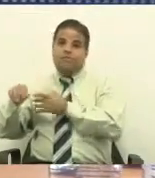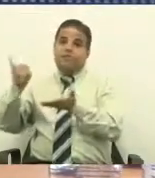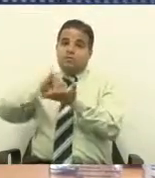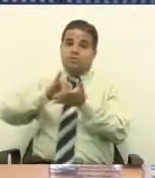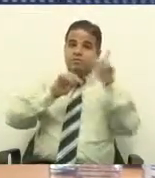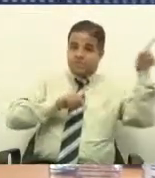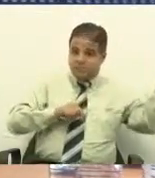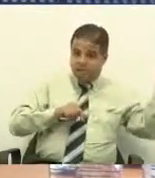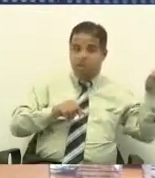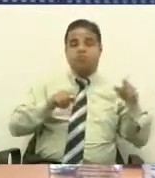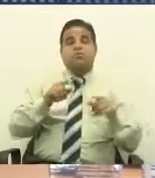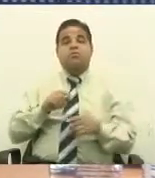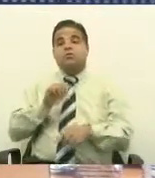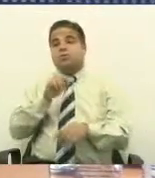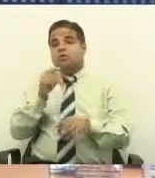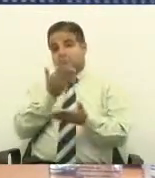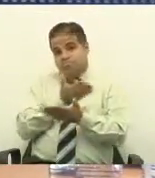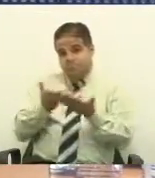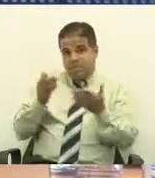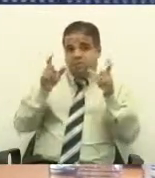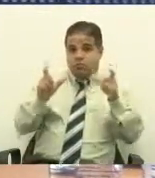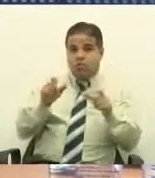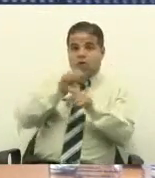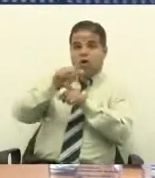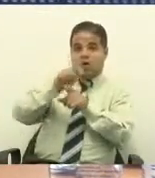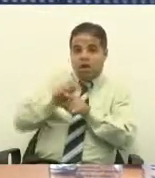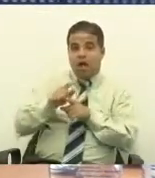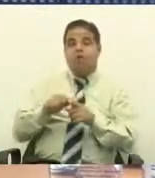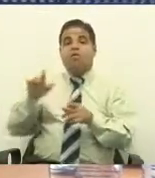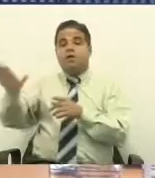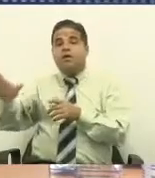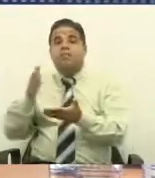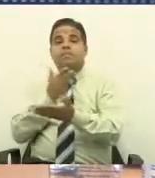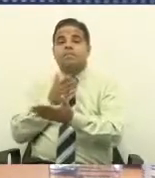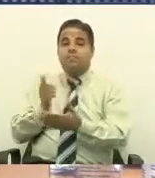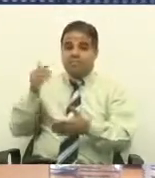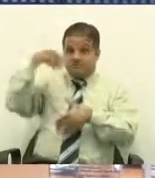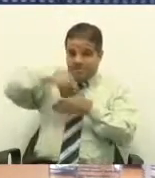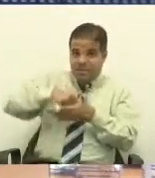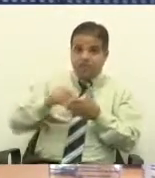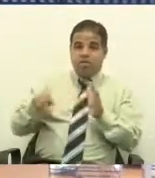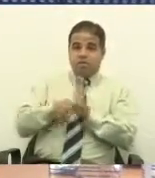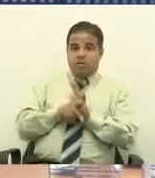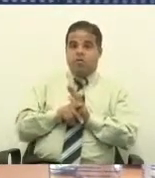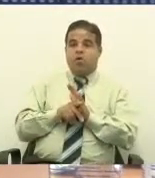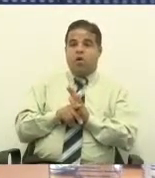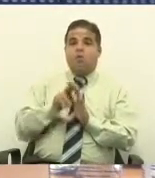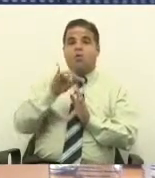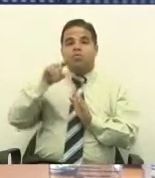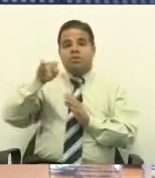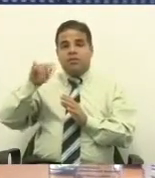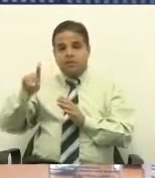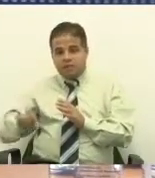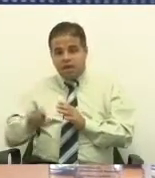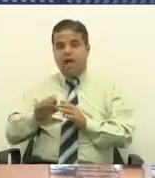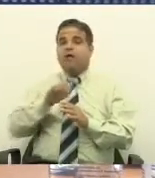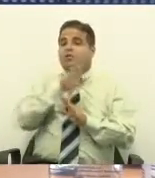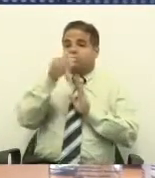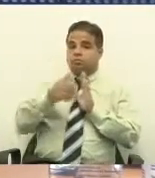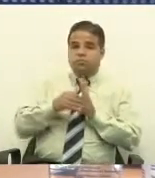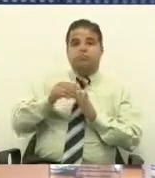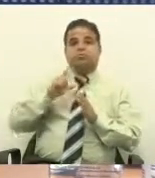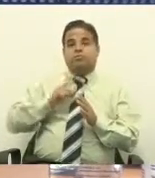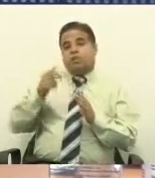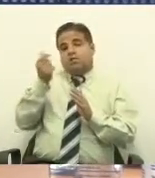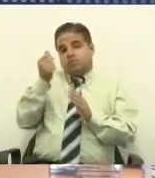ter um imóvel locado e passamos a ter dentro da nossa própria unidade. com aquilo que contempla com